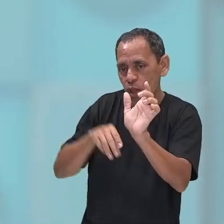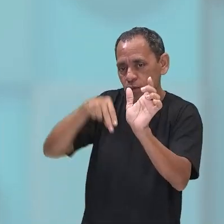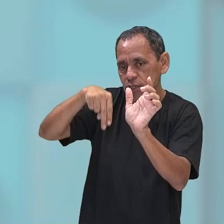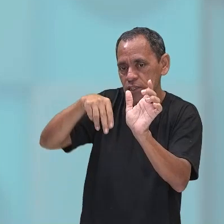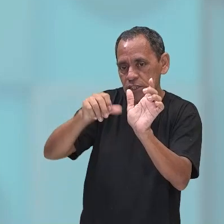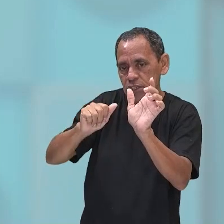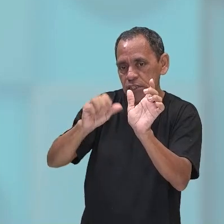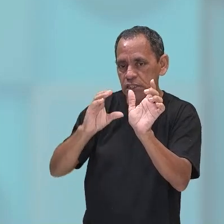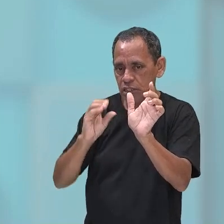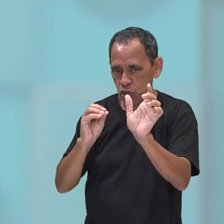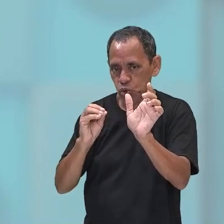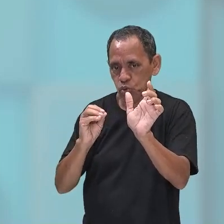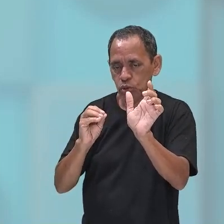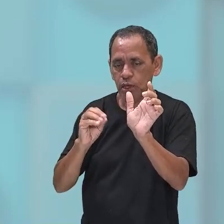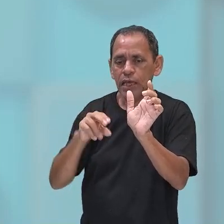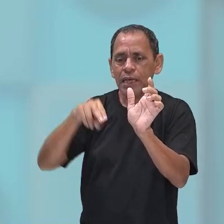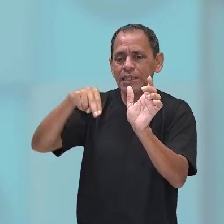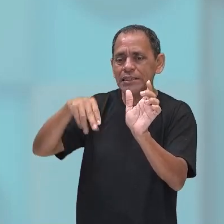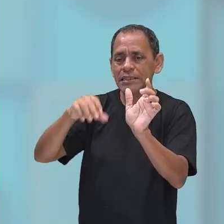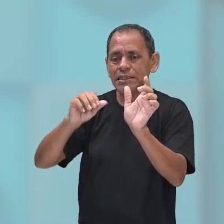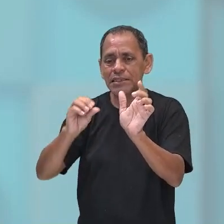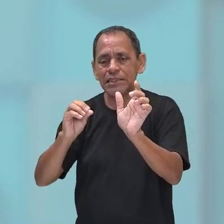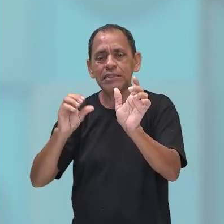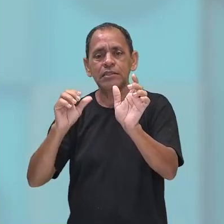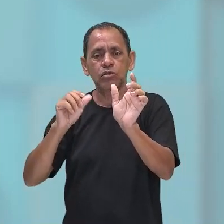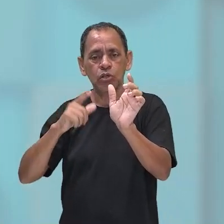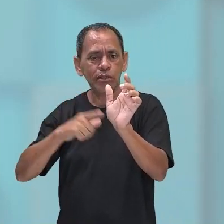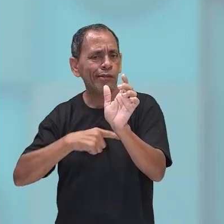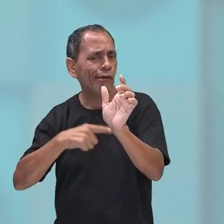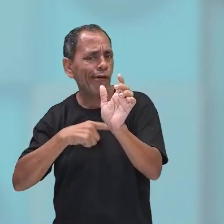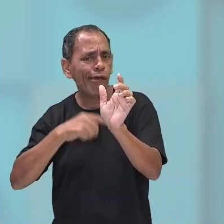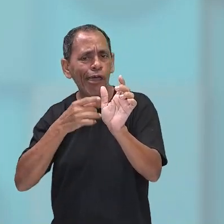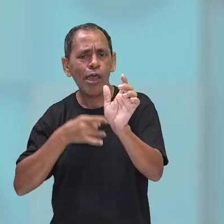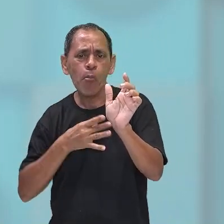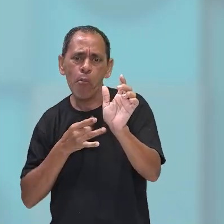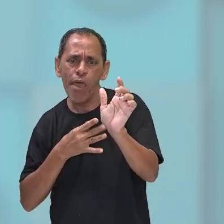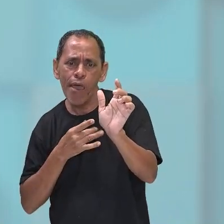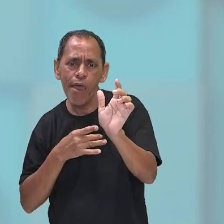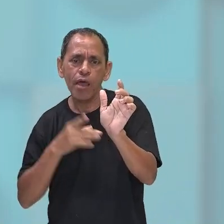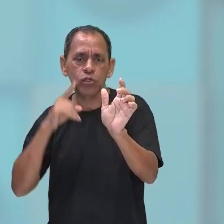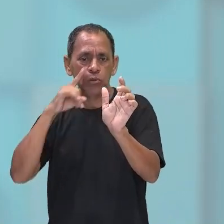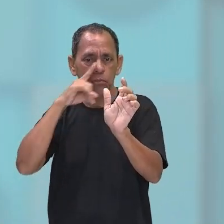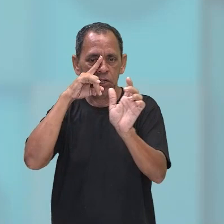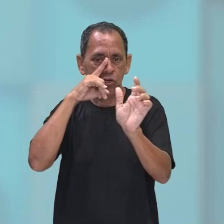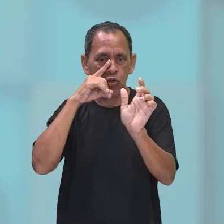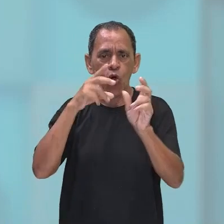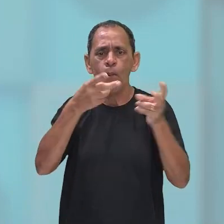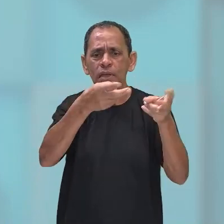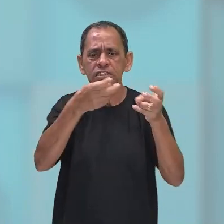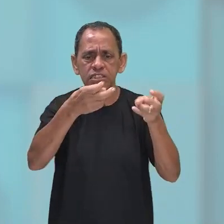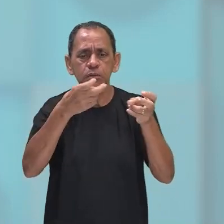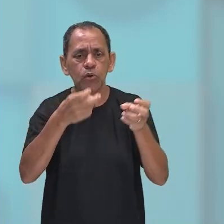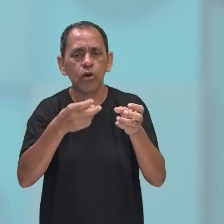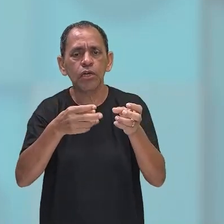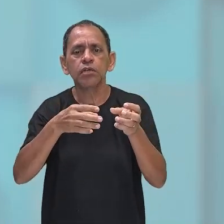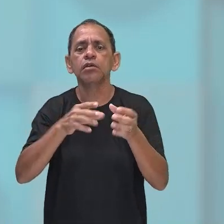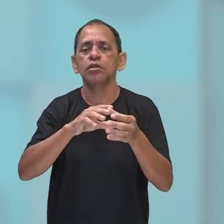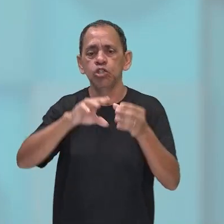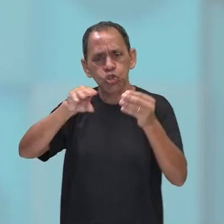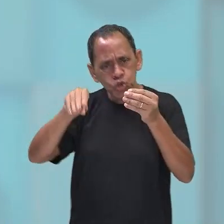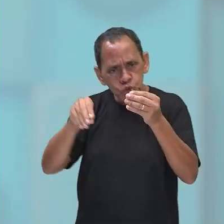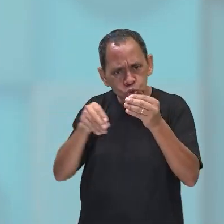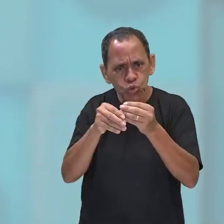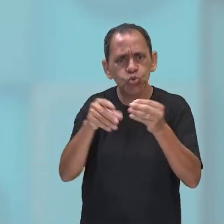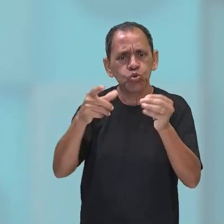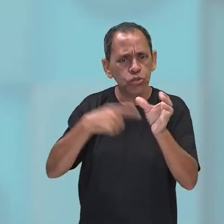não têm medo do perigo, ok? Então, percebo que a presença do advérbio causa mudança